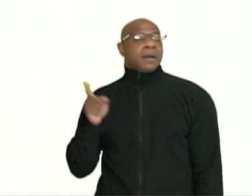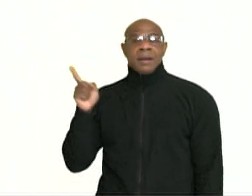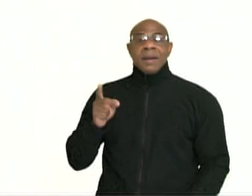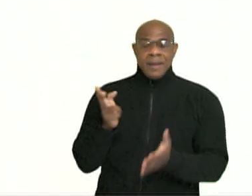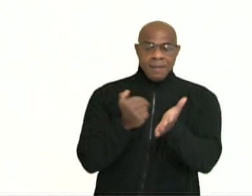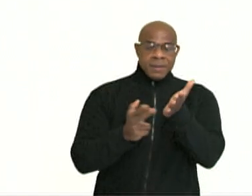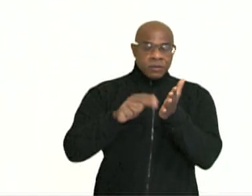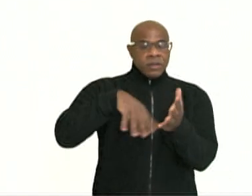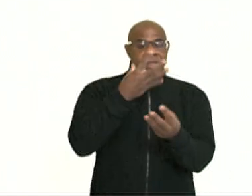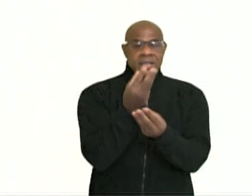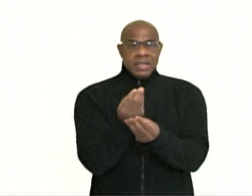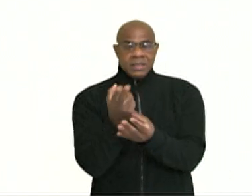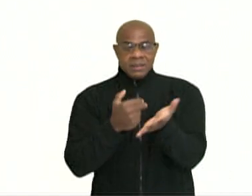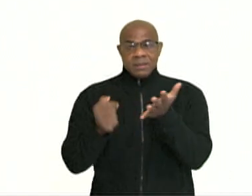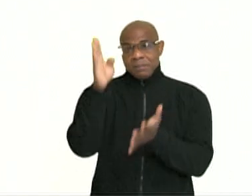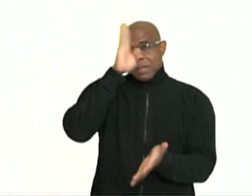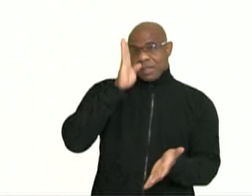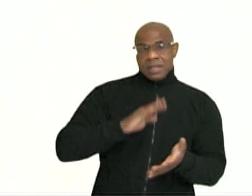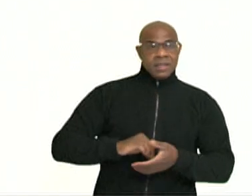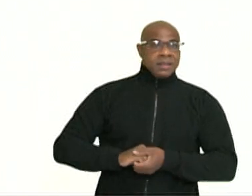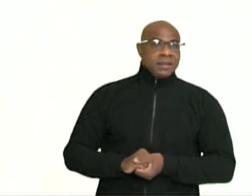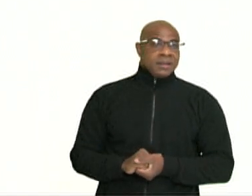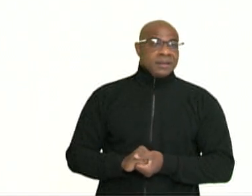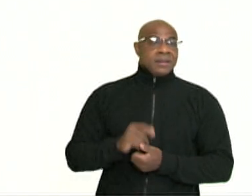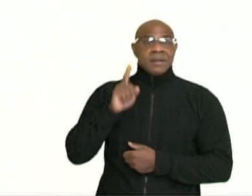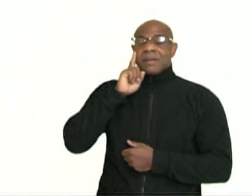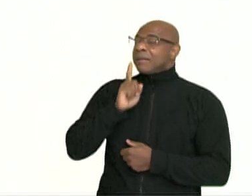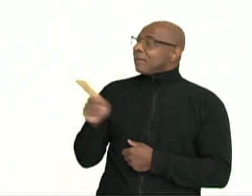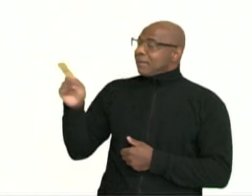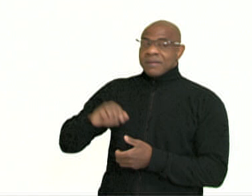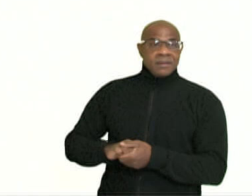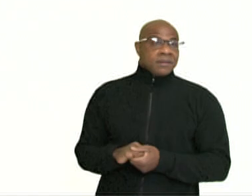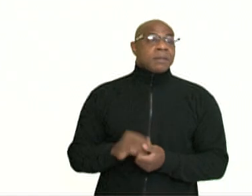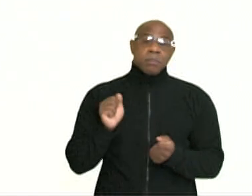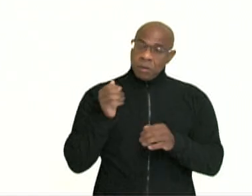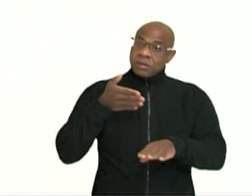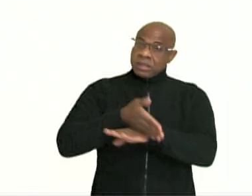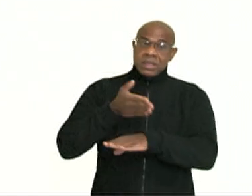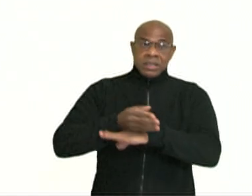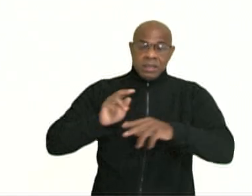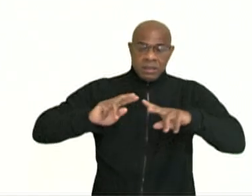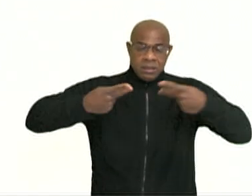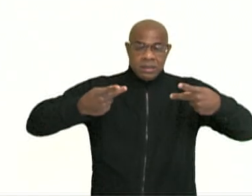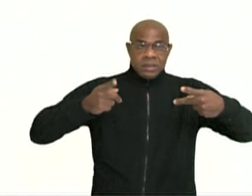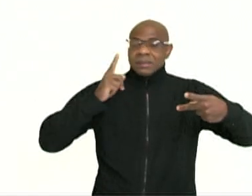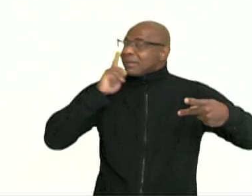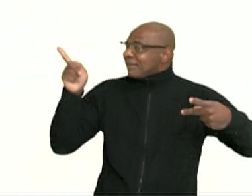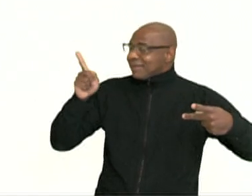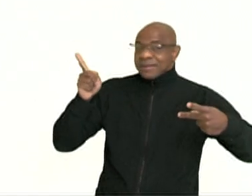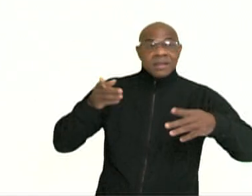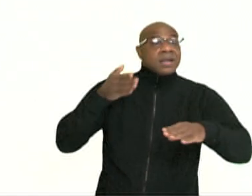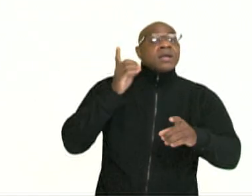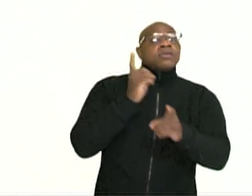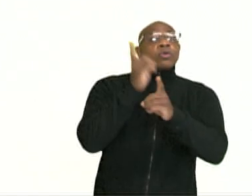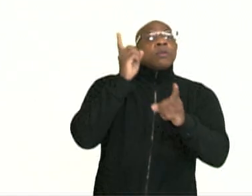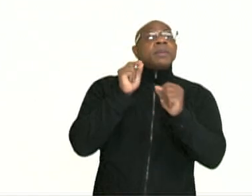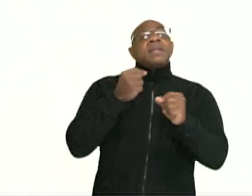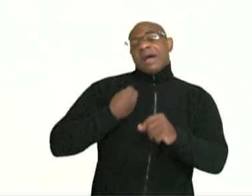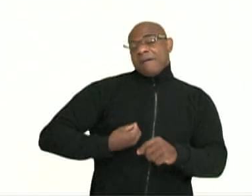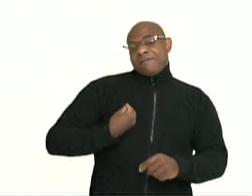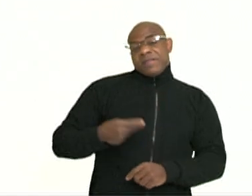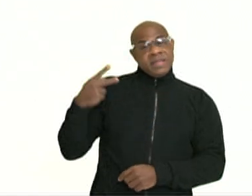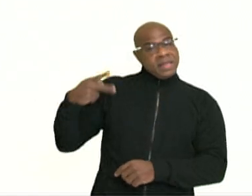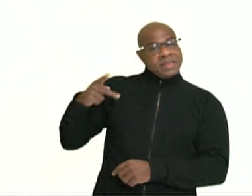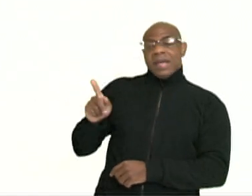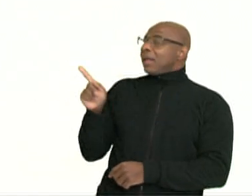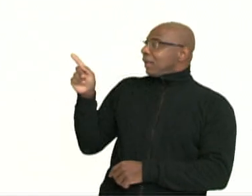desenhista, tradutora brasileira. Para saber mais da artista, você pode acessar, né, esse link e descobrir mais. Tem várias obras